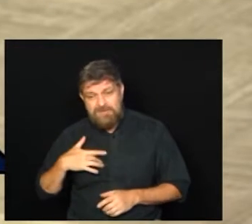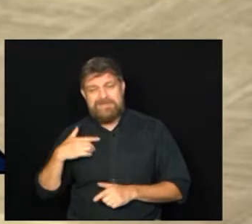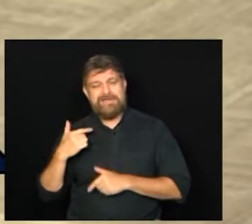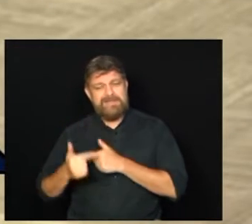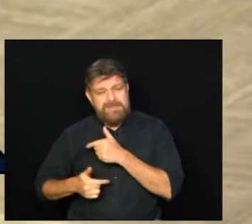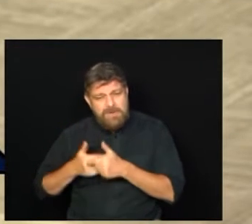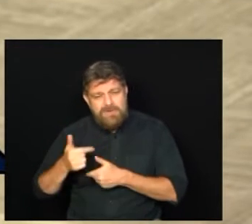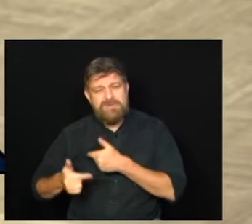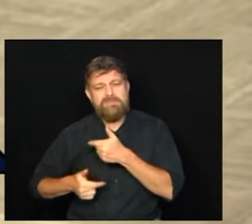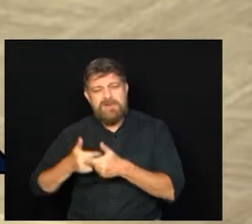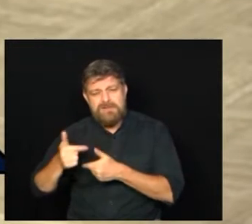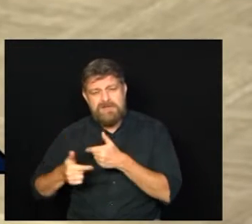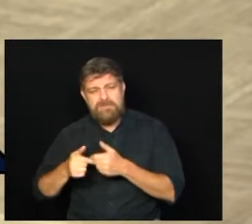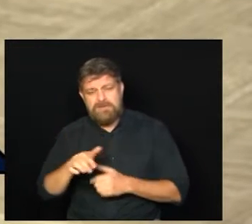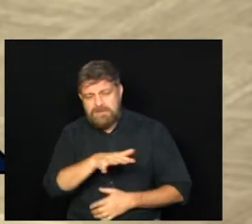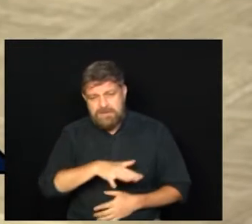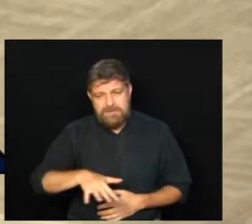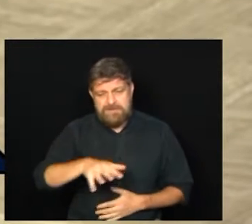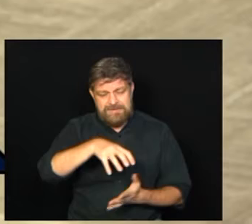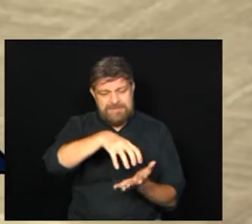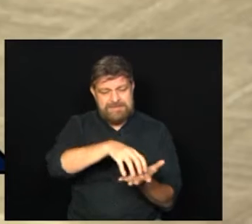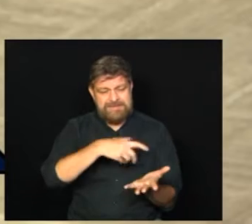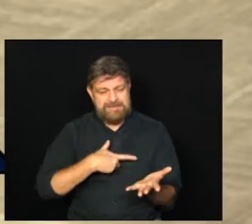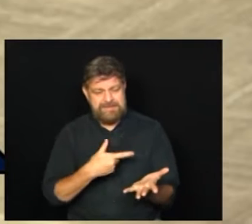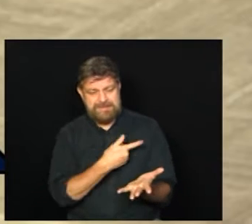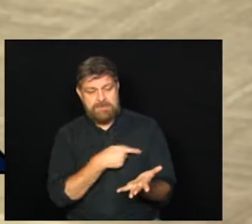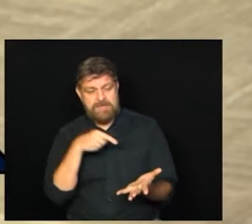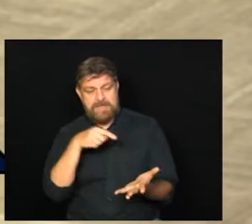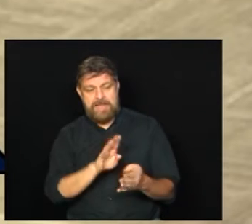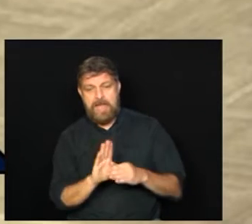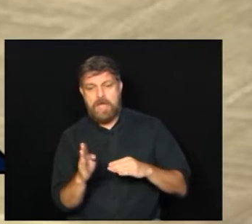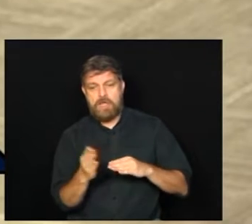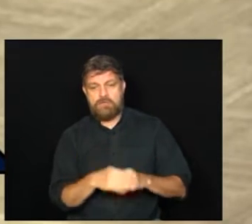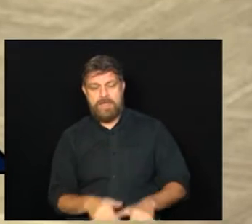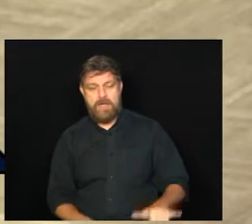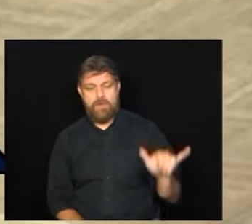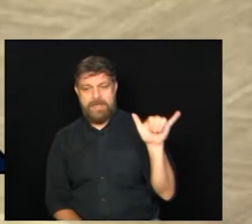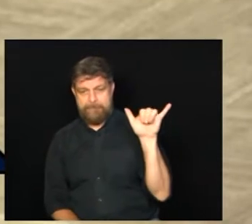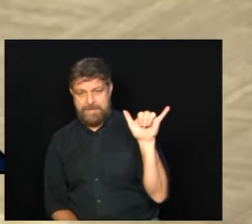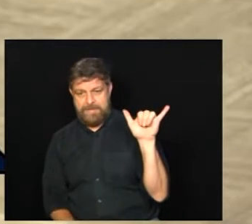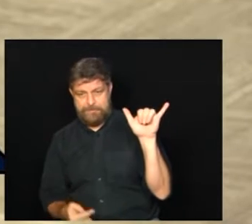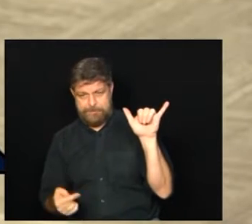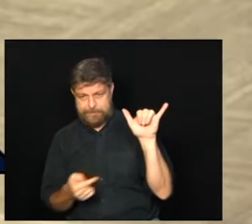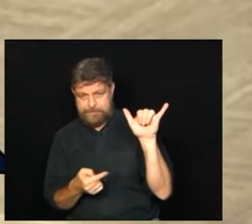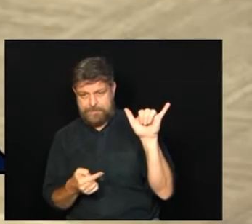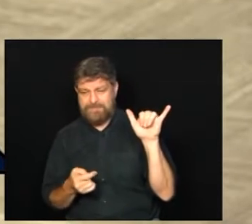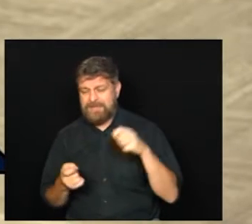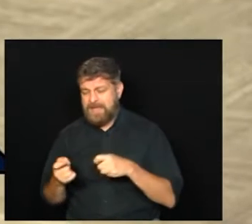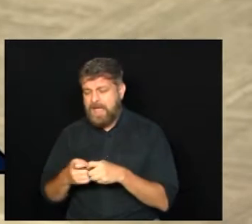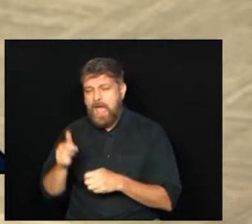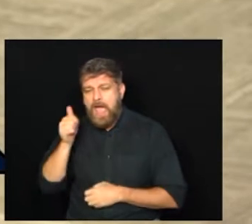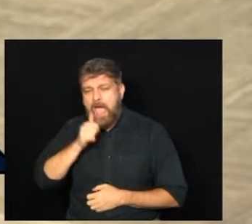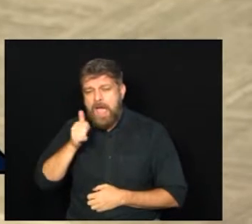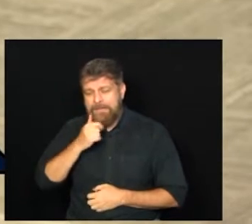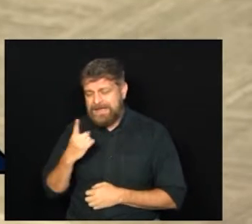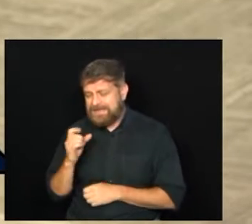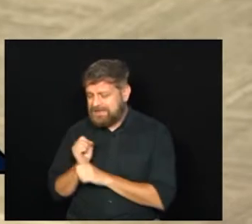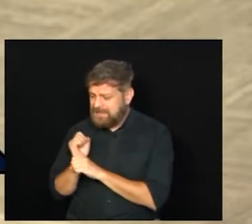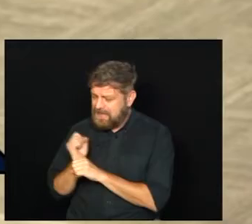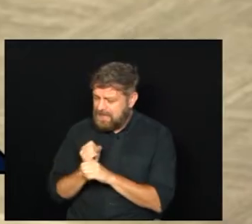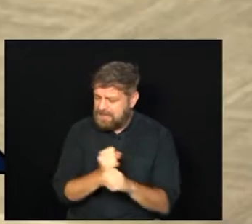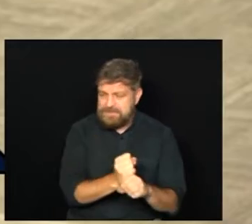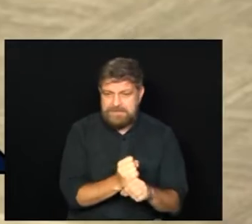muito tempo nesse centro de saúde da Vila IP. Ela foi uma das médicas que ficaram ali mais de 10 anos,